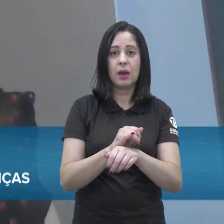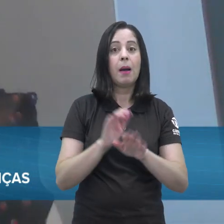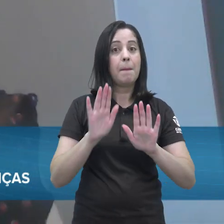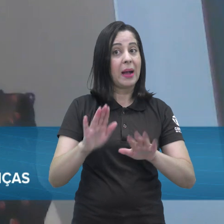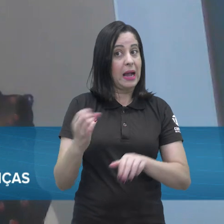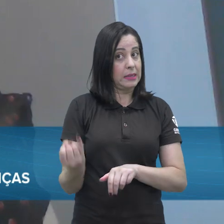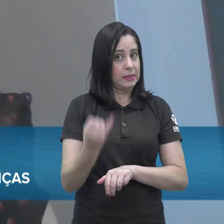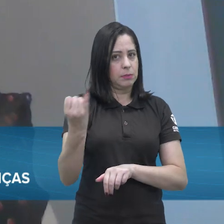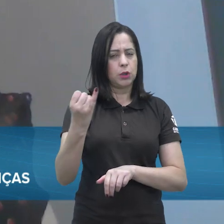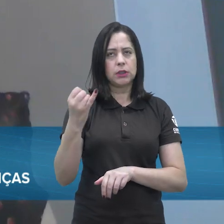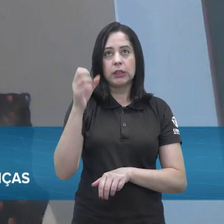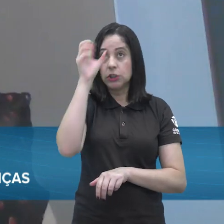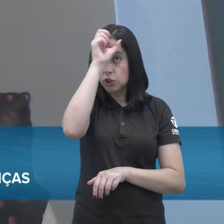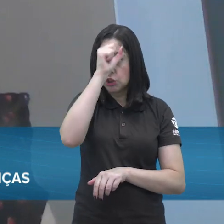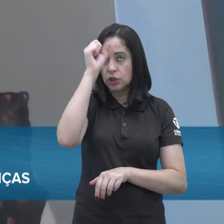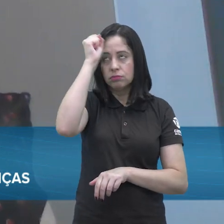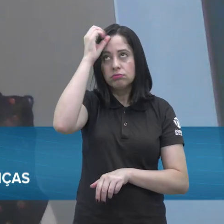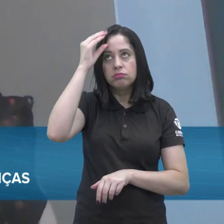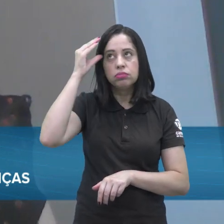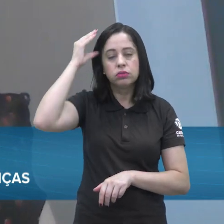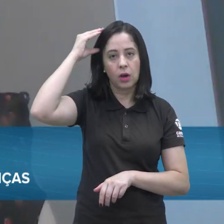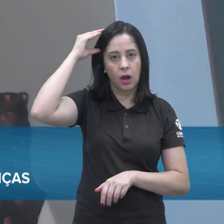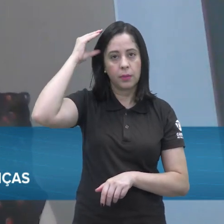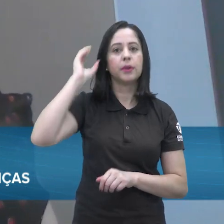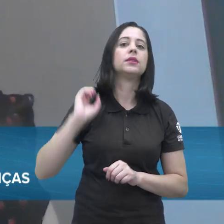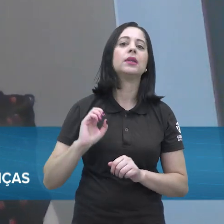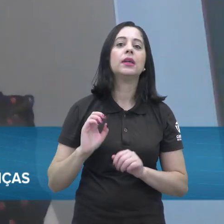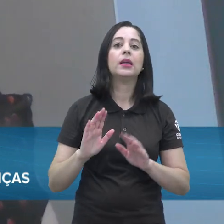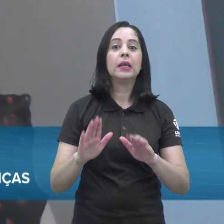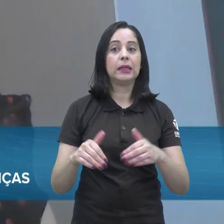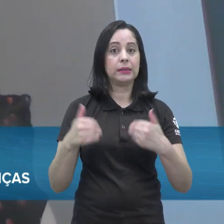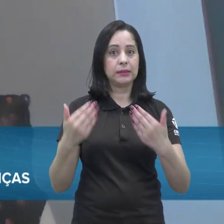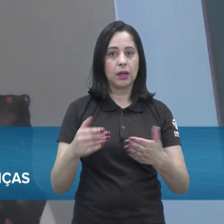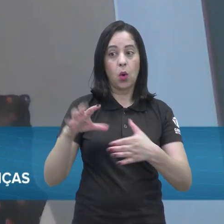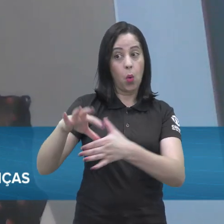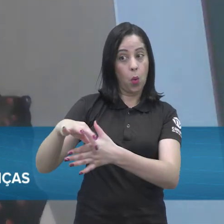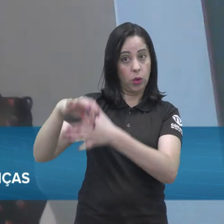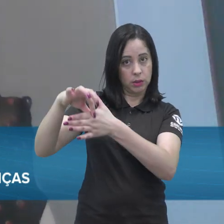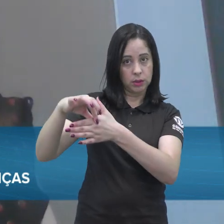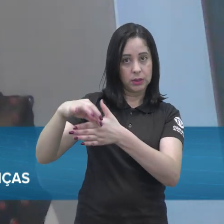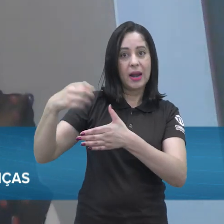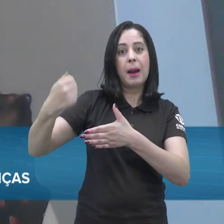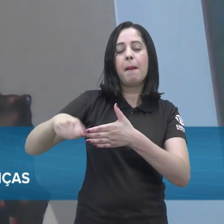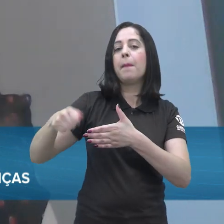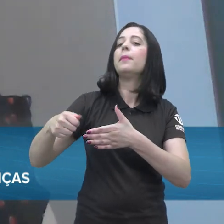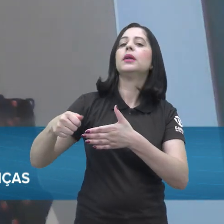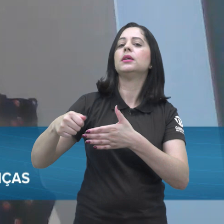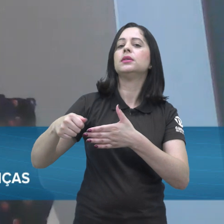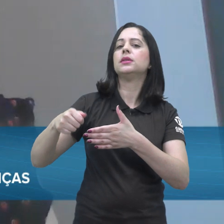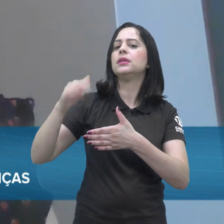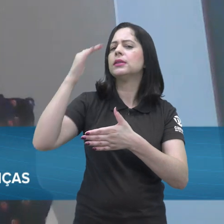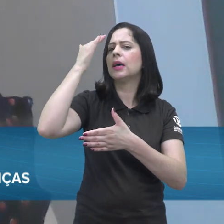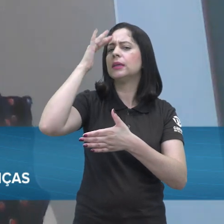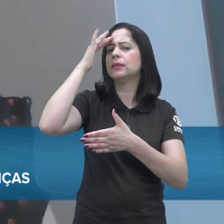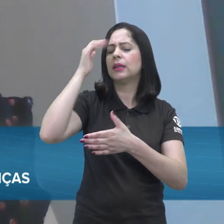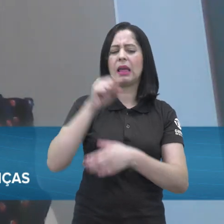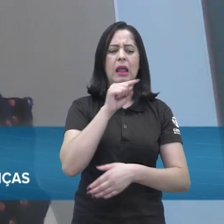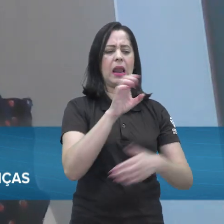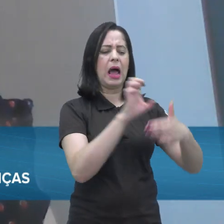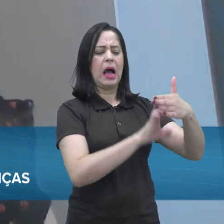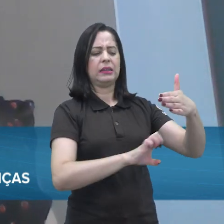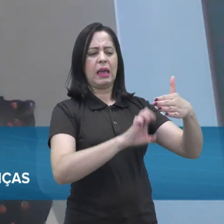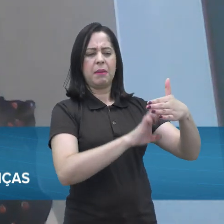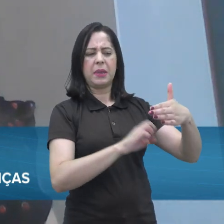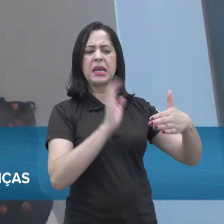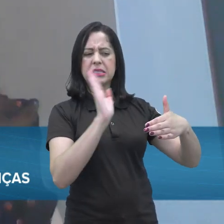aprender. Mas é importante que ele entenda se dentro daquela empresa onde ele está, se já não há um programa de